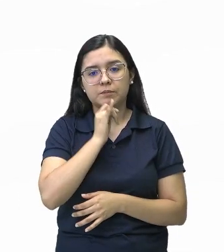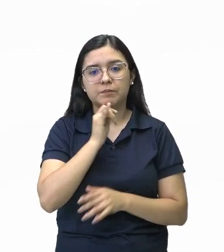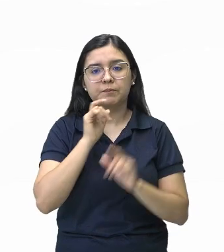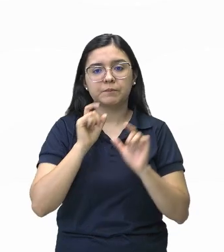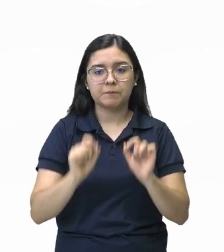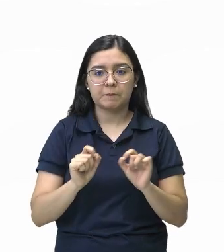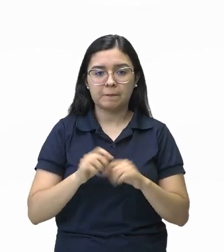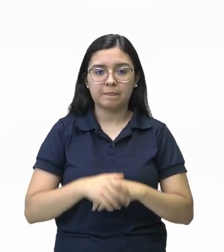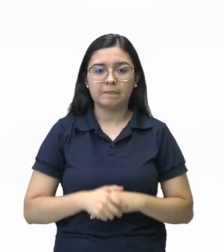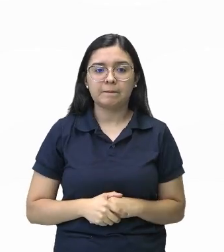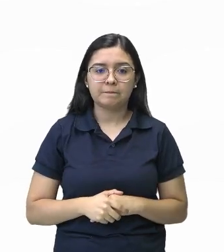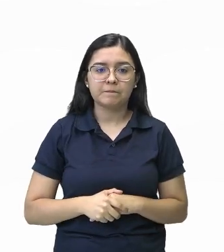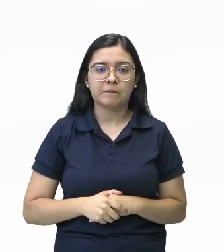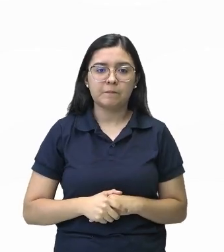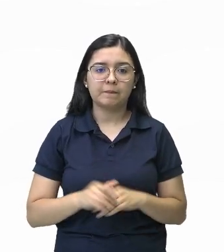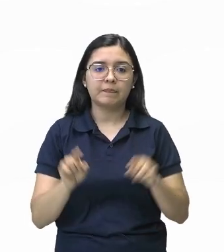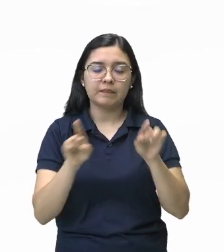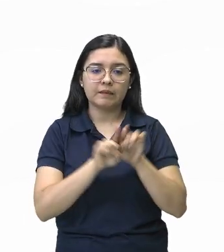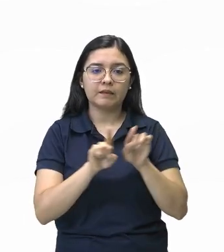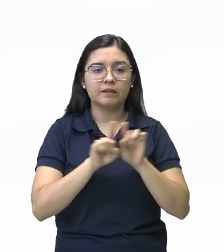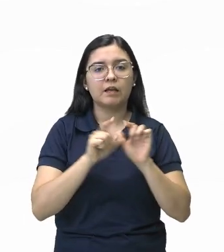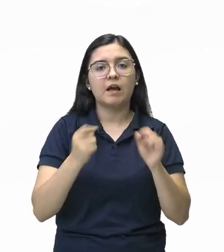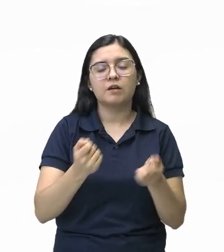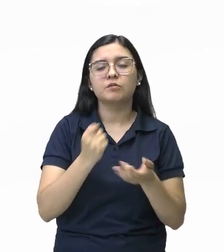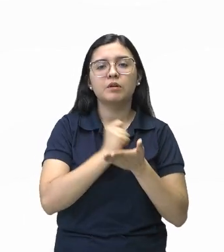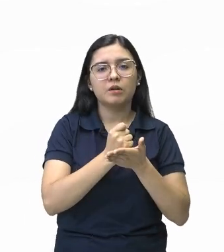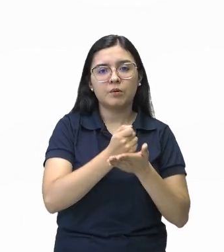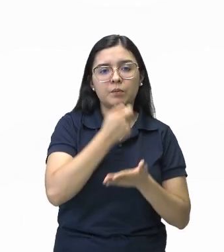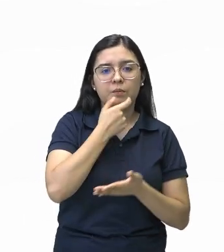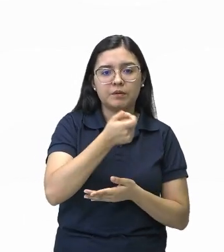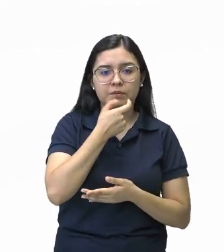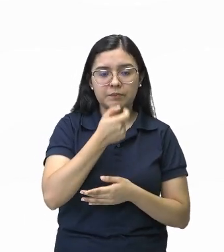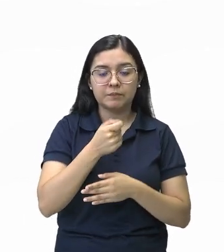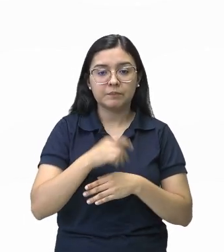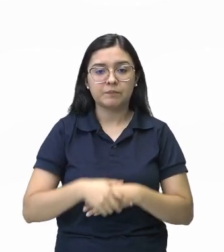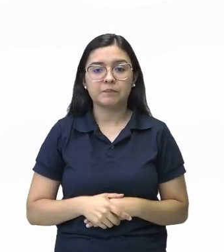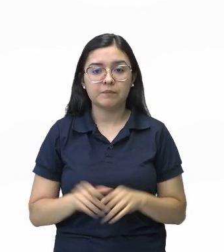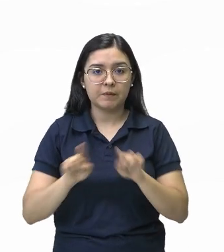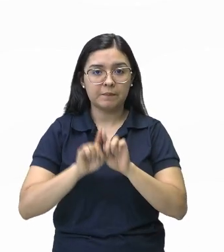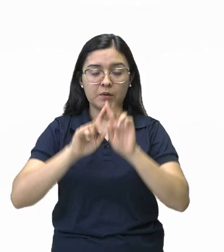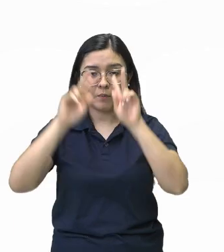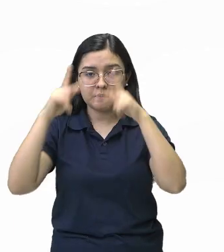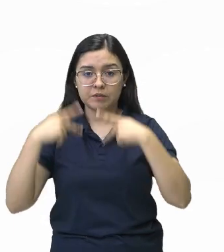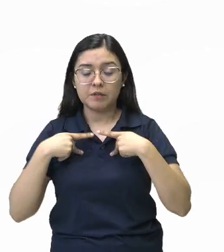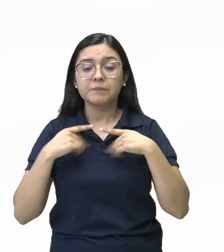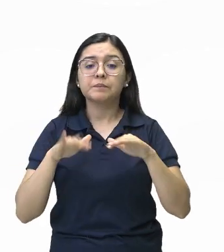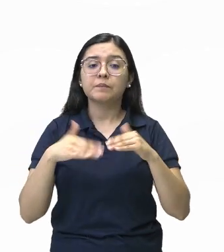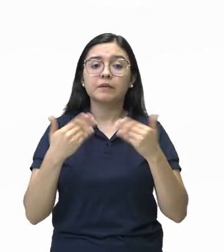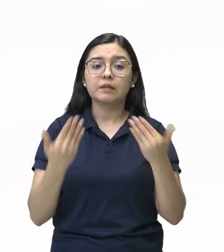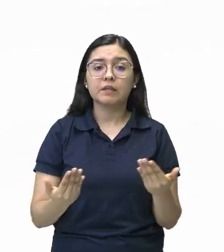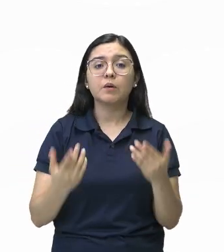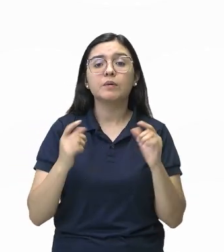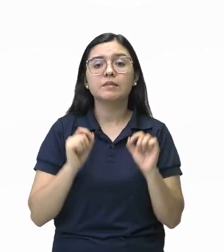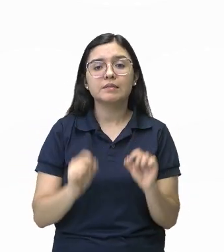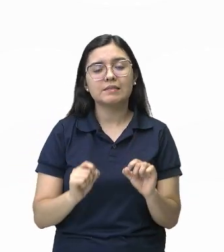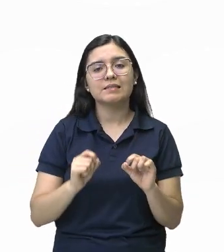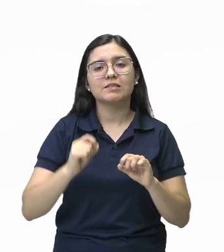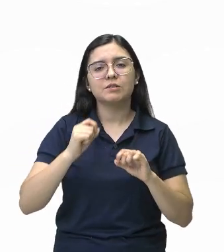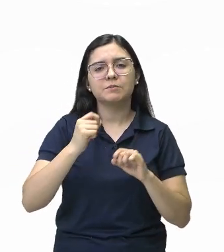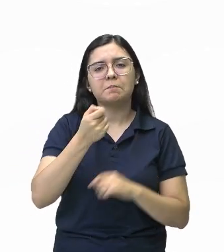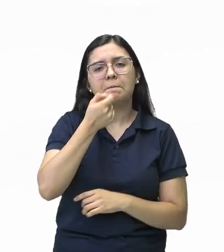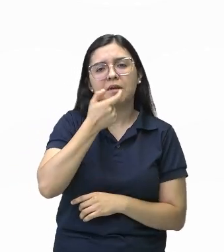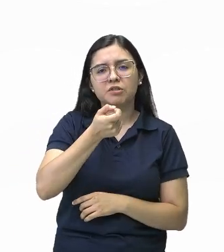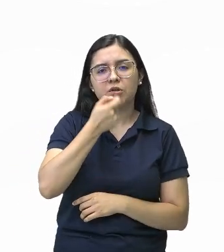interação entre fármaco e homem, fármaco e a humanidade. Então, esses medicamentos eles vão ser